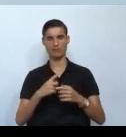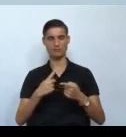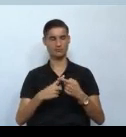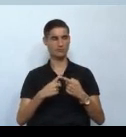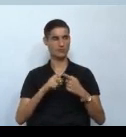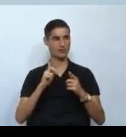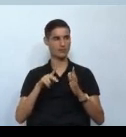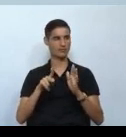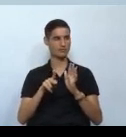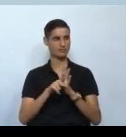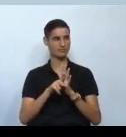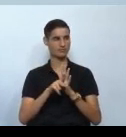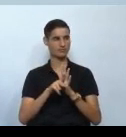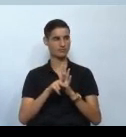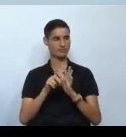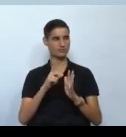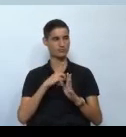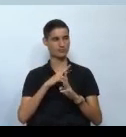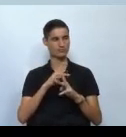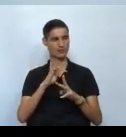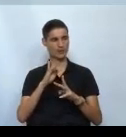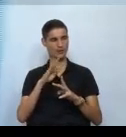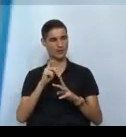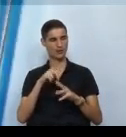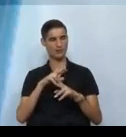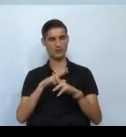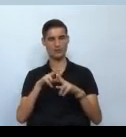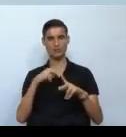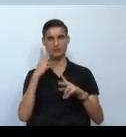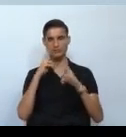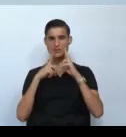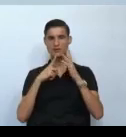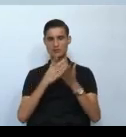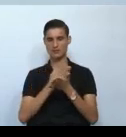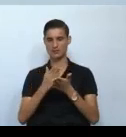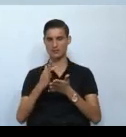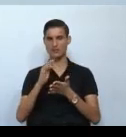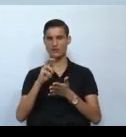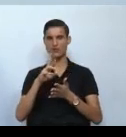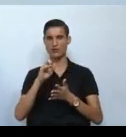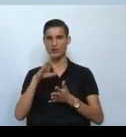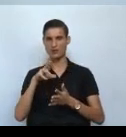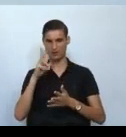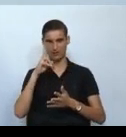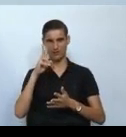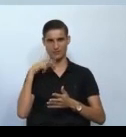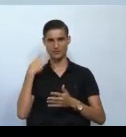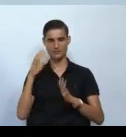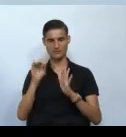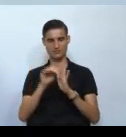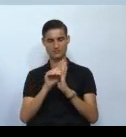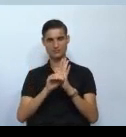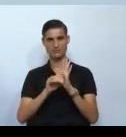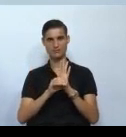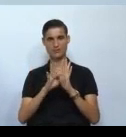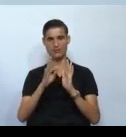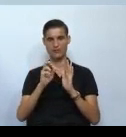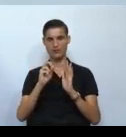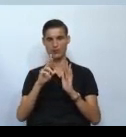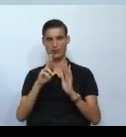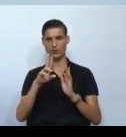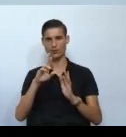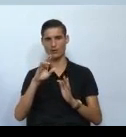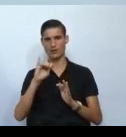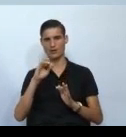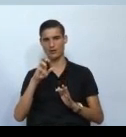com as variáveis R e θ, vai ser igual, então, olha, a gente chegou numa série de Fourier quando a gente faz as aplicações, onde a gente tem